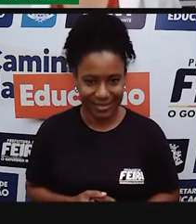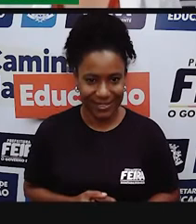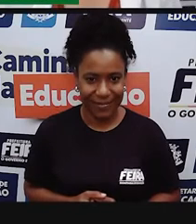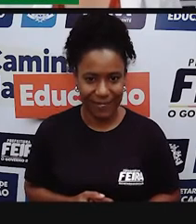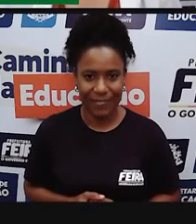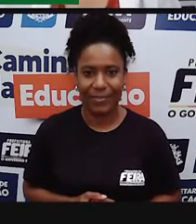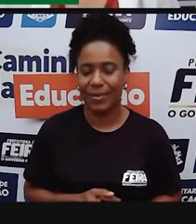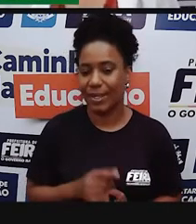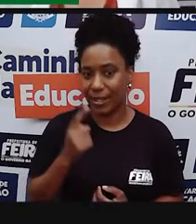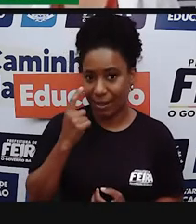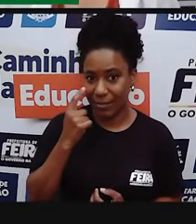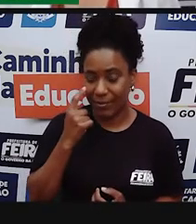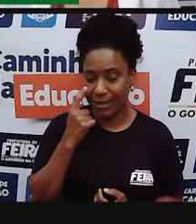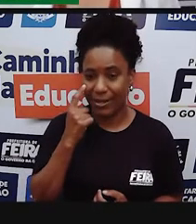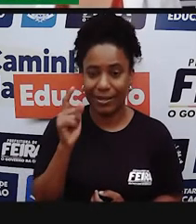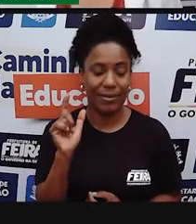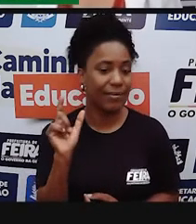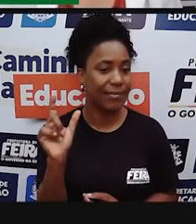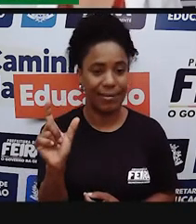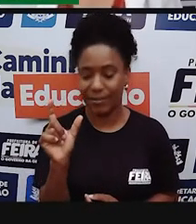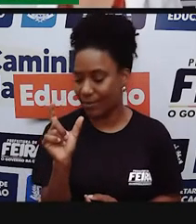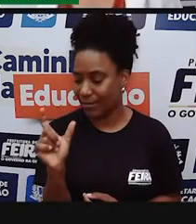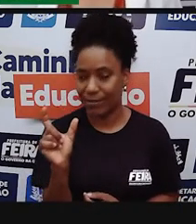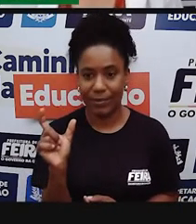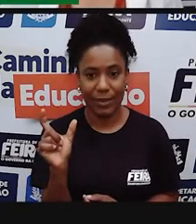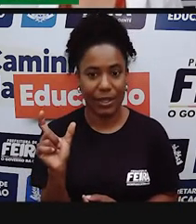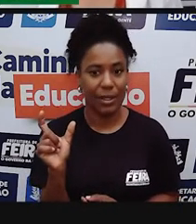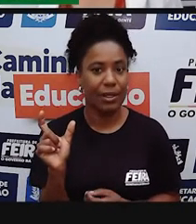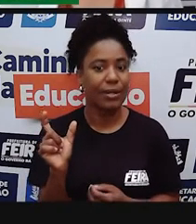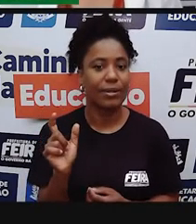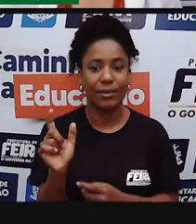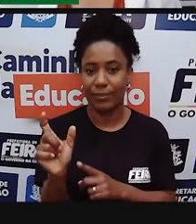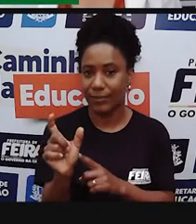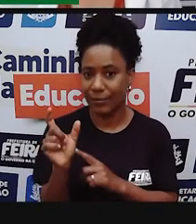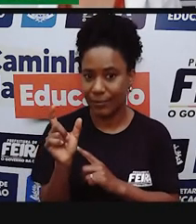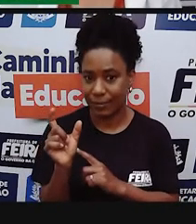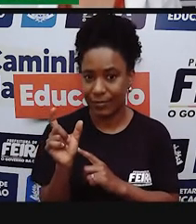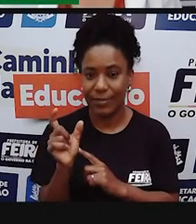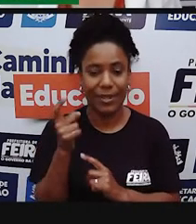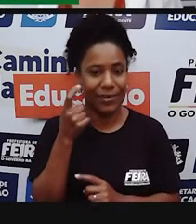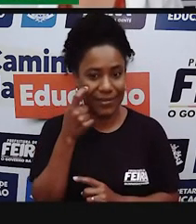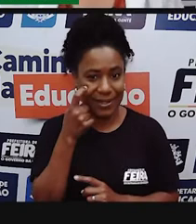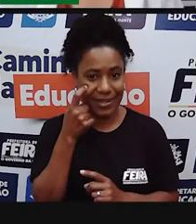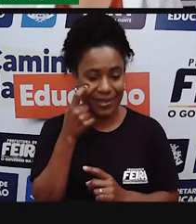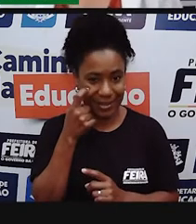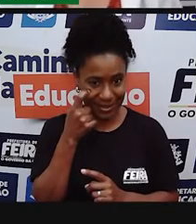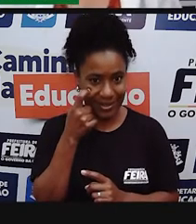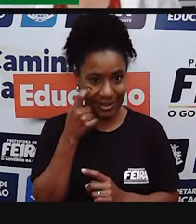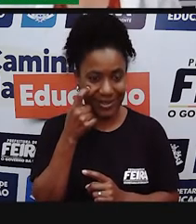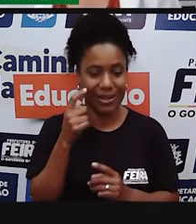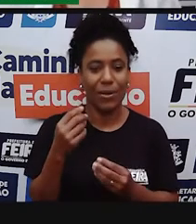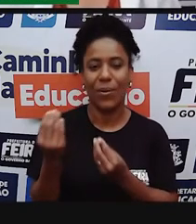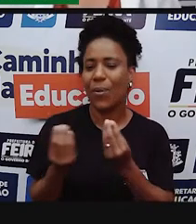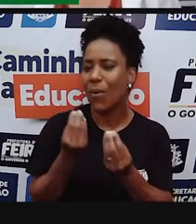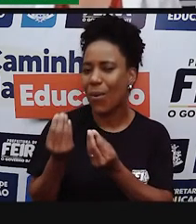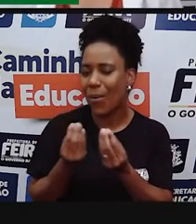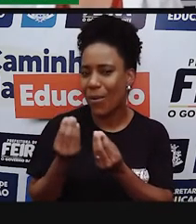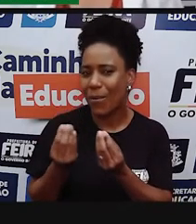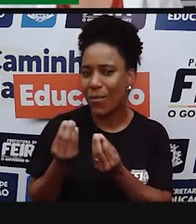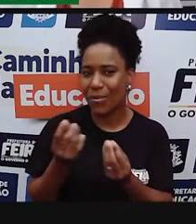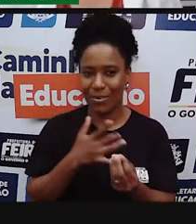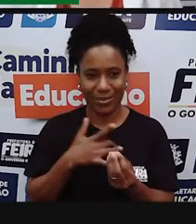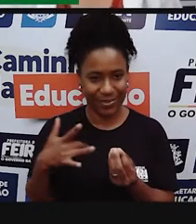uma expressão muito comum para perguntar como a pessoa está é o horário mas nós também nós